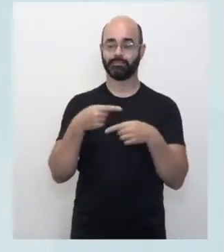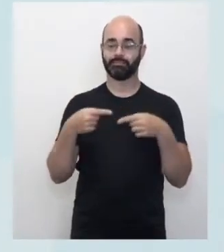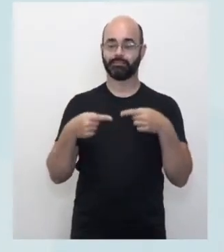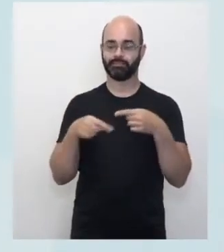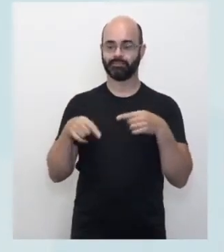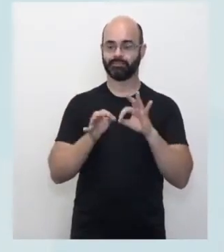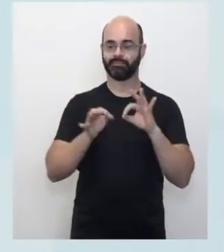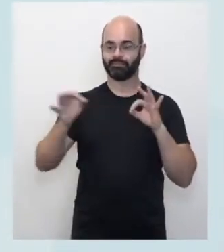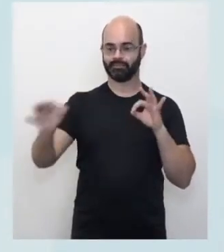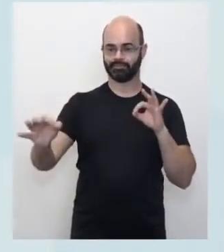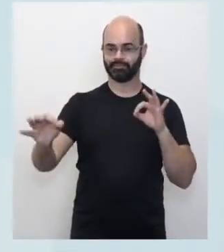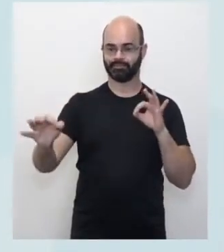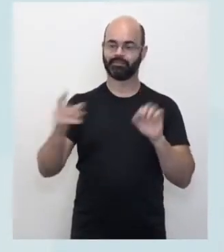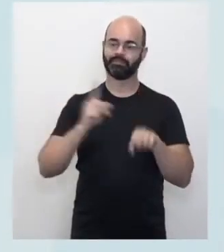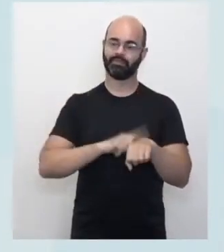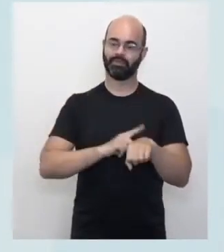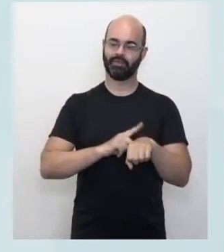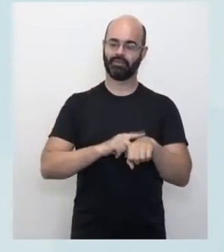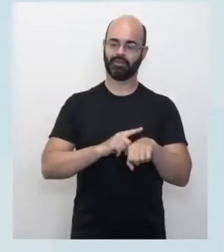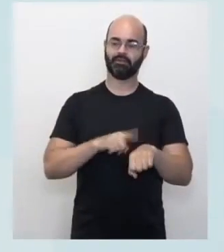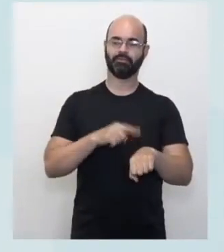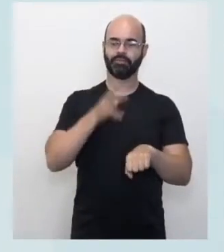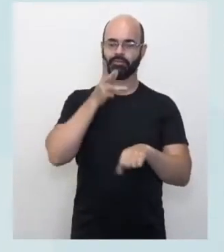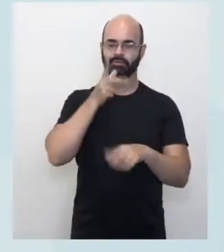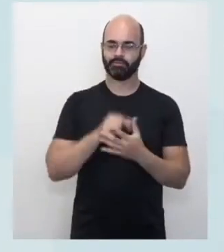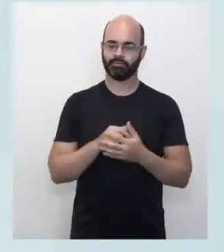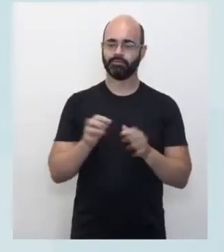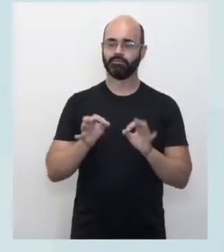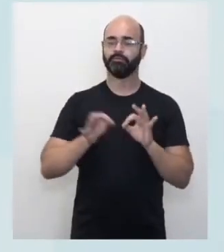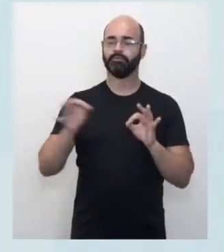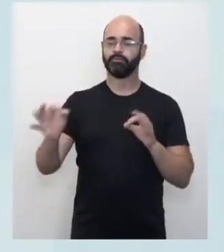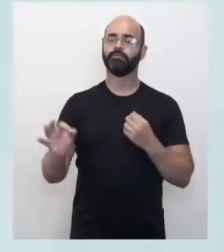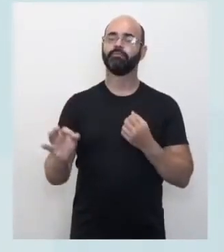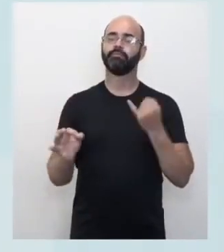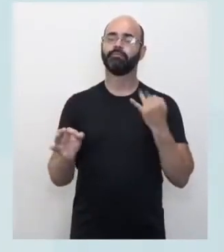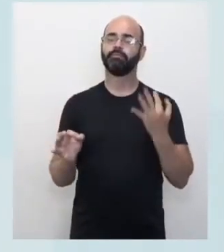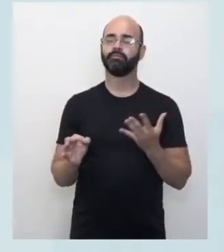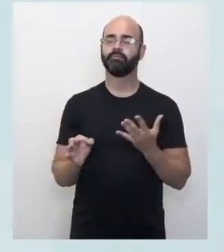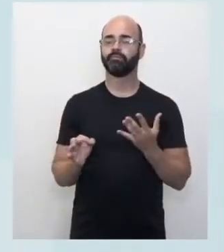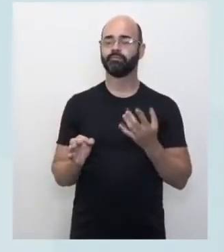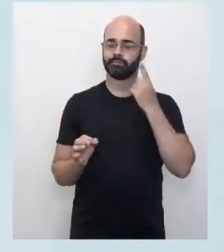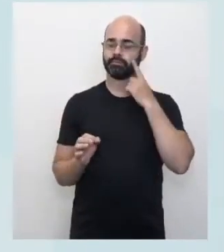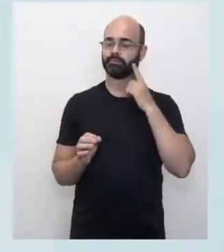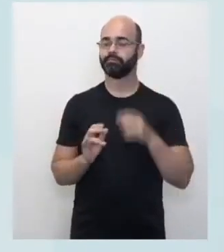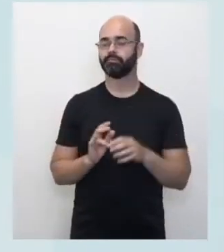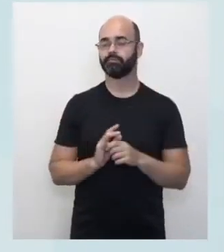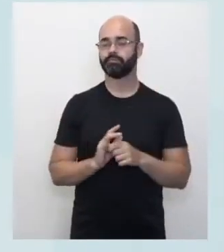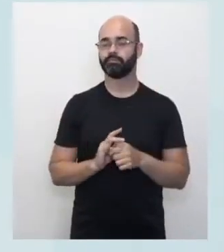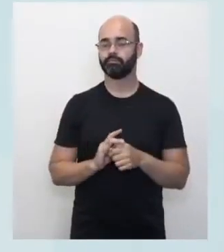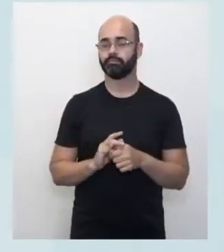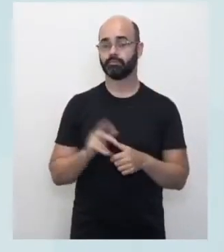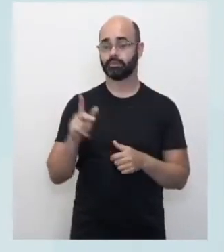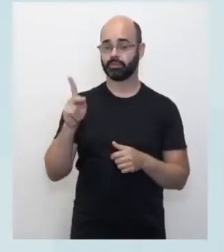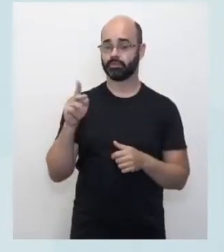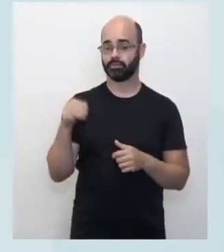percorrida e o tempo gasto. Quem que é a distância percorrida no nosso exercício? Olha, a distância, professora, em